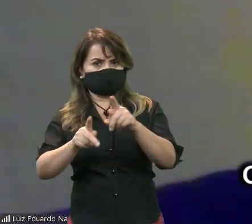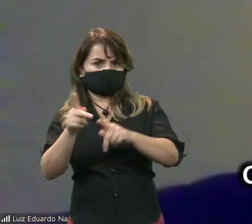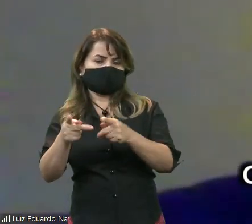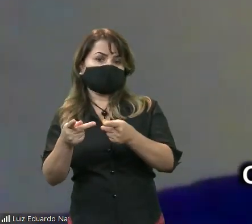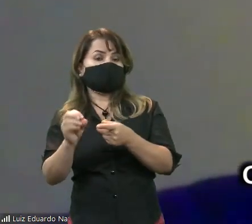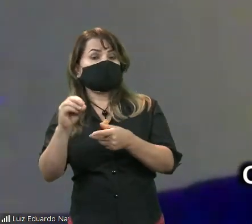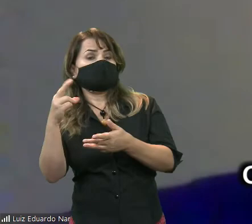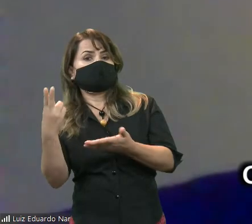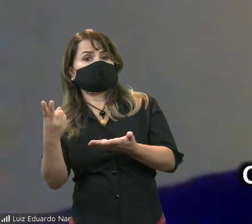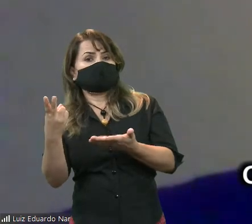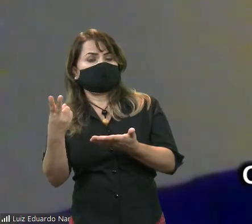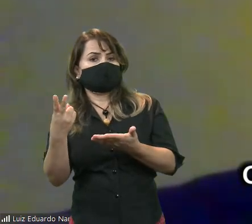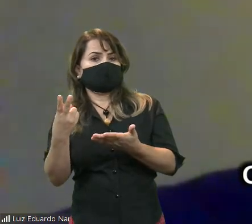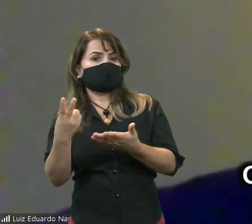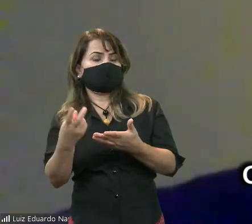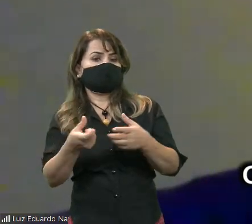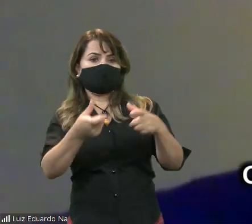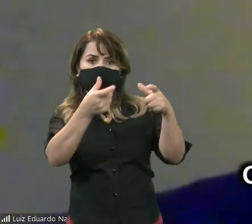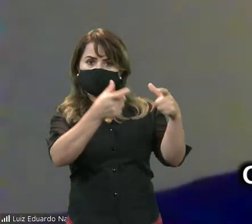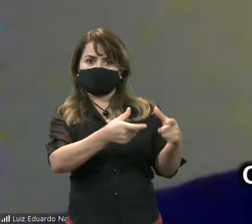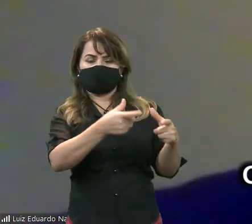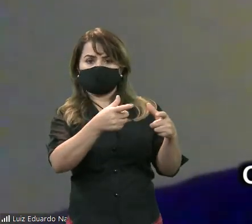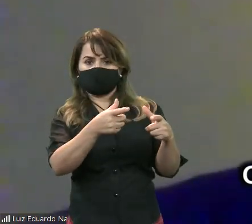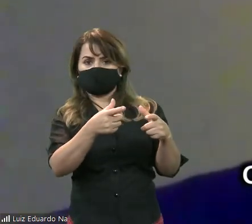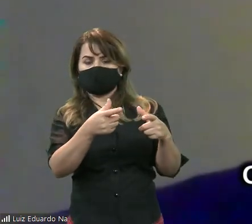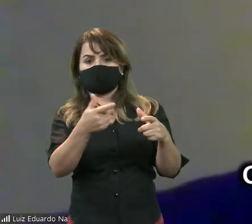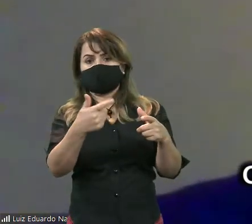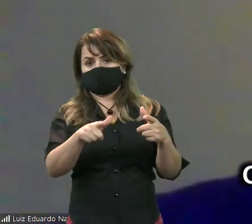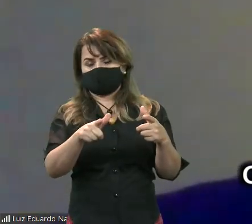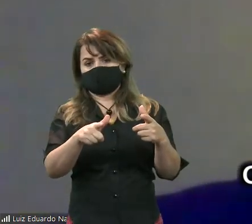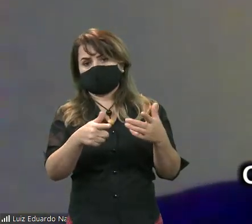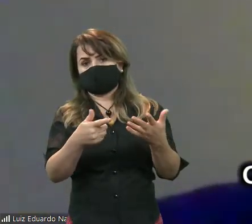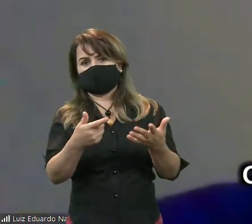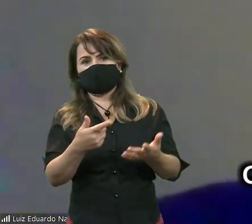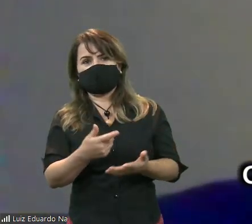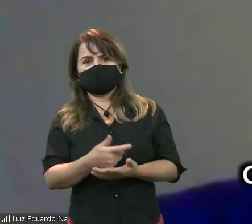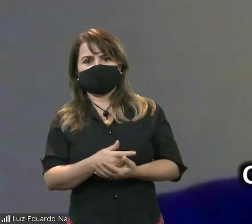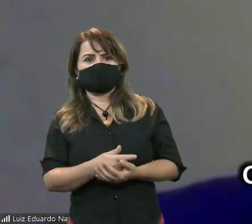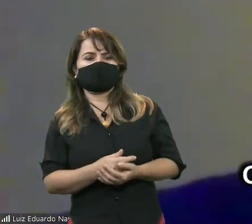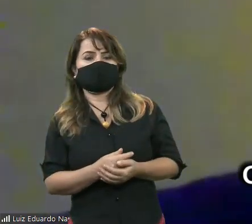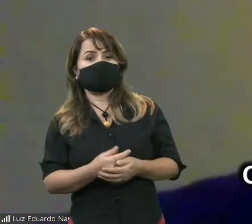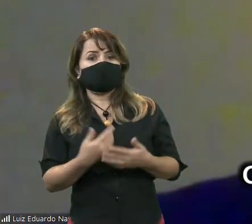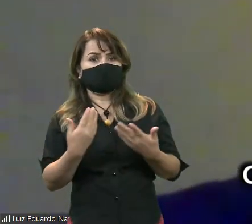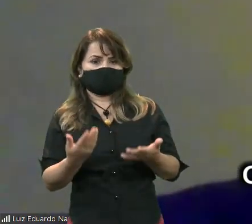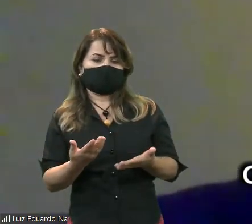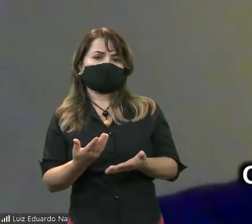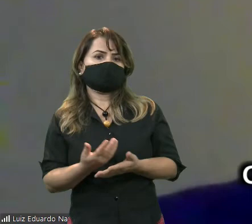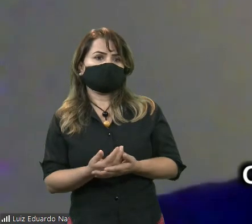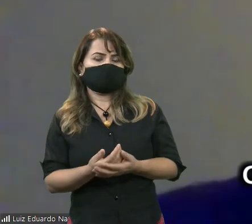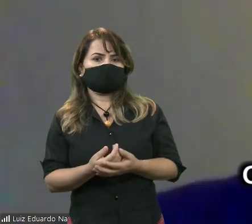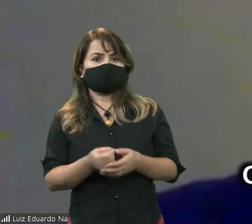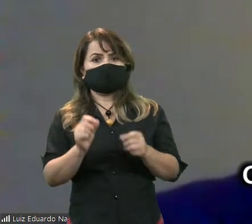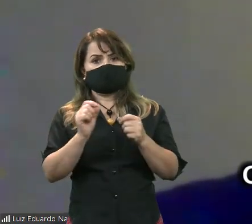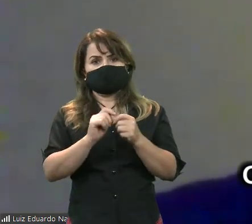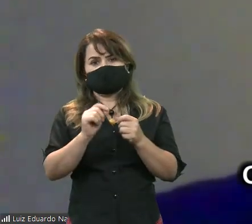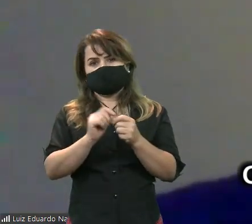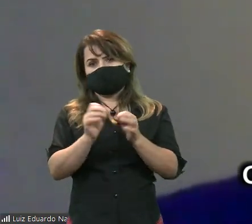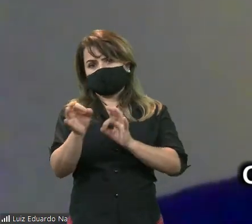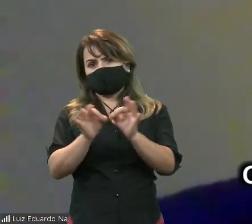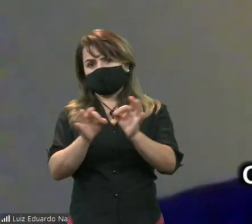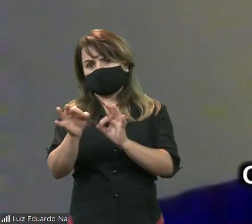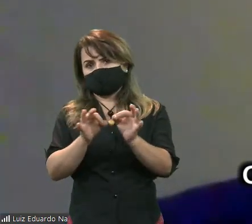vai fazer os lobby na melhor expressão possível, ou fez um lobby para que esse projeto